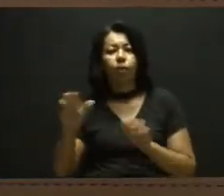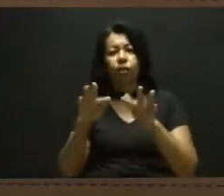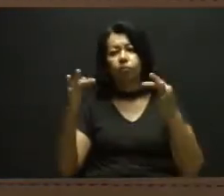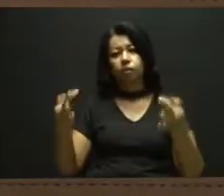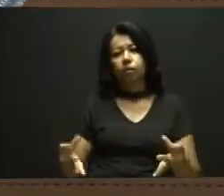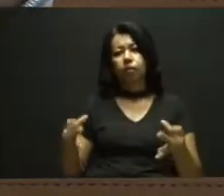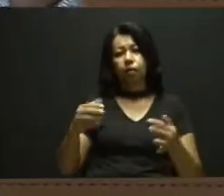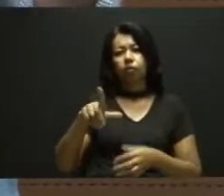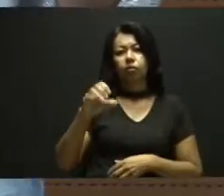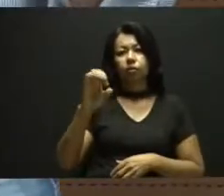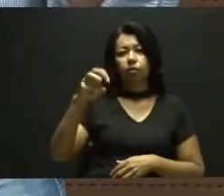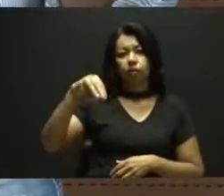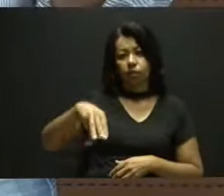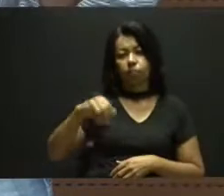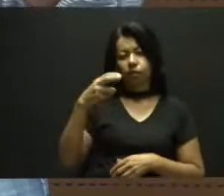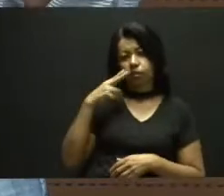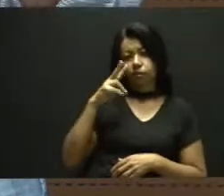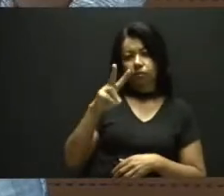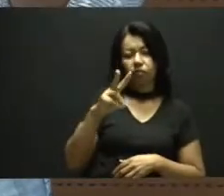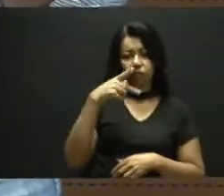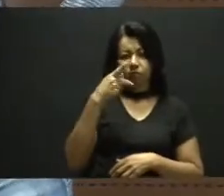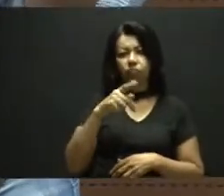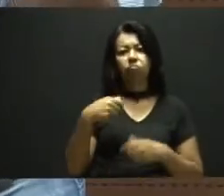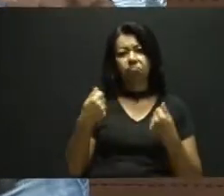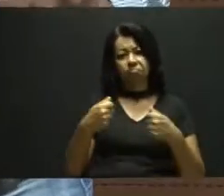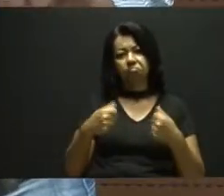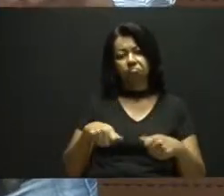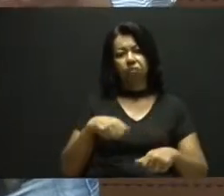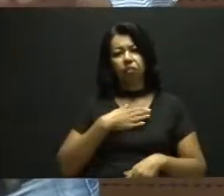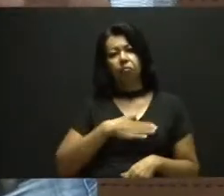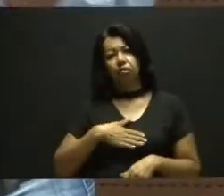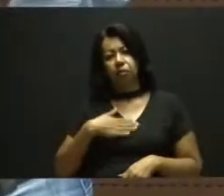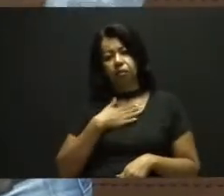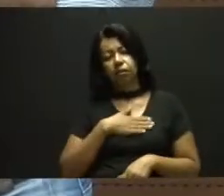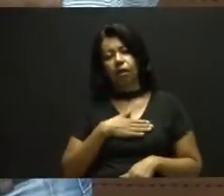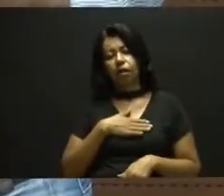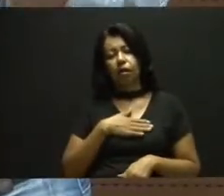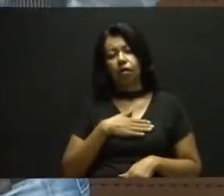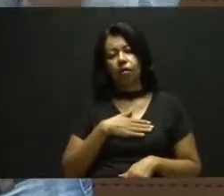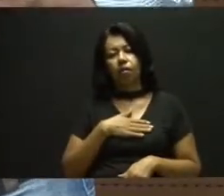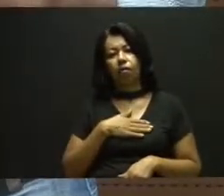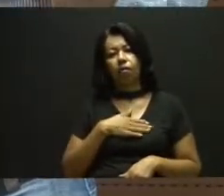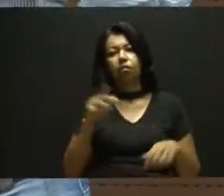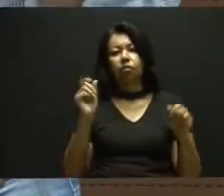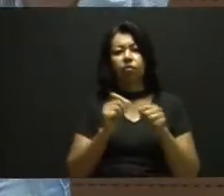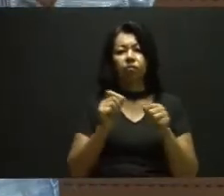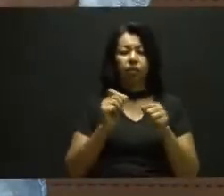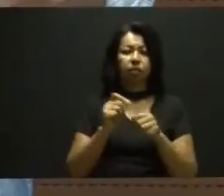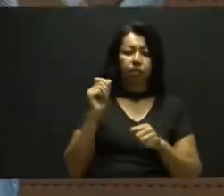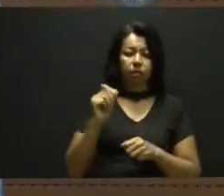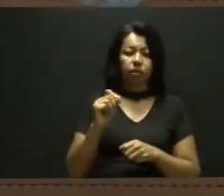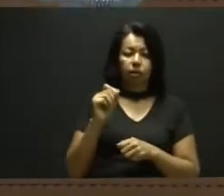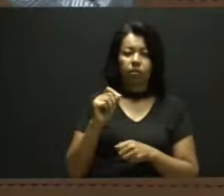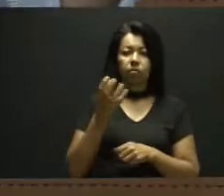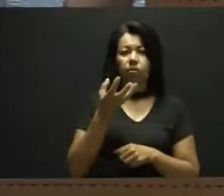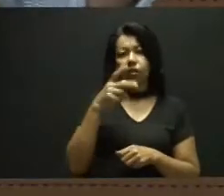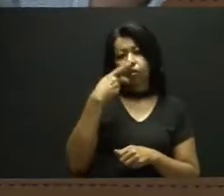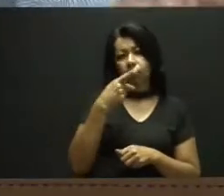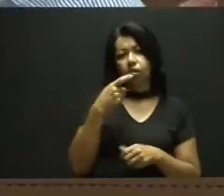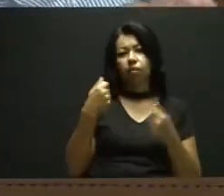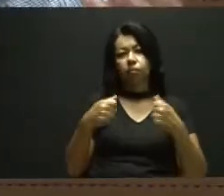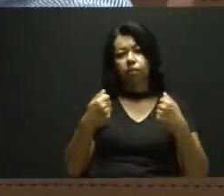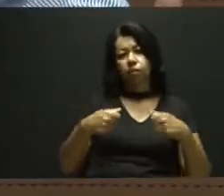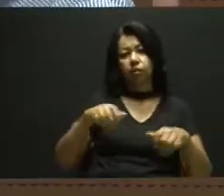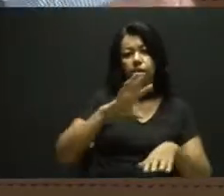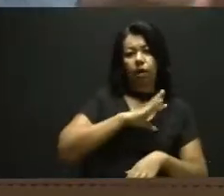lima eu vi aquele ali quando ele fala tem que gostar você tem que gostar você tem que gostar de fazer isso ele quer dizer você tem que amar